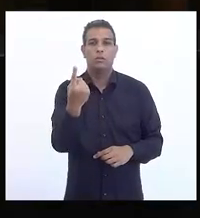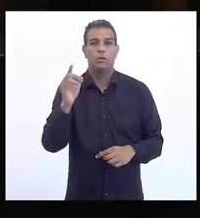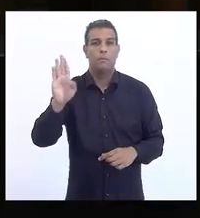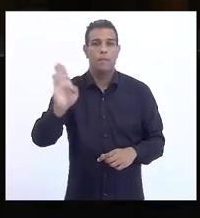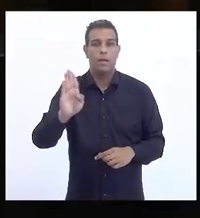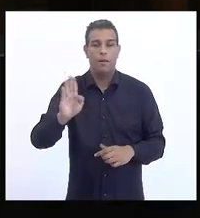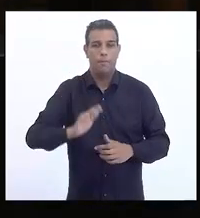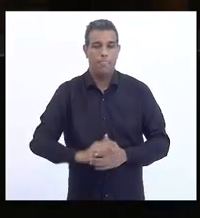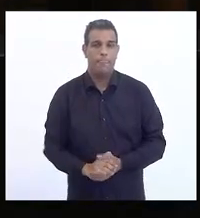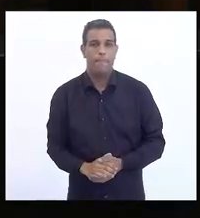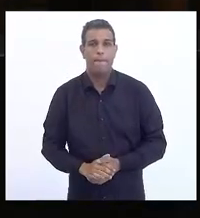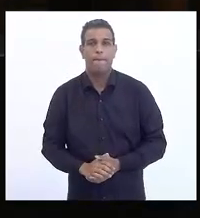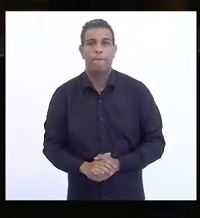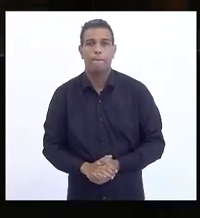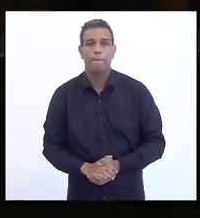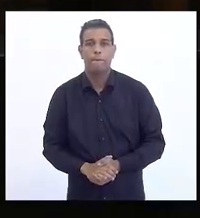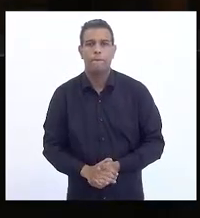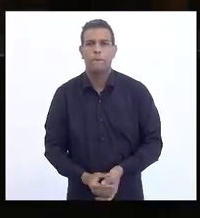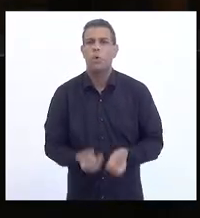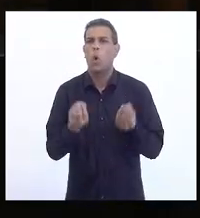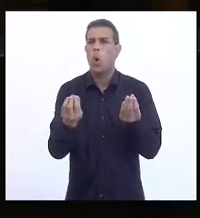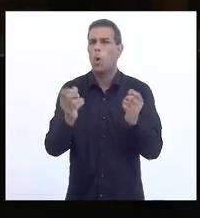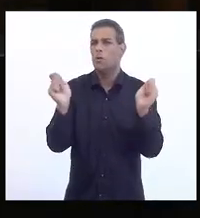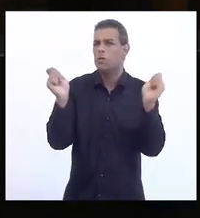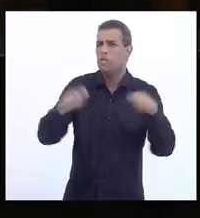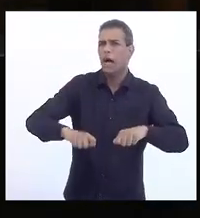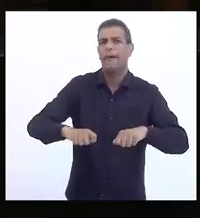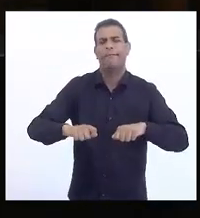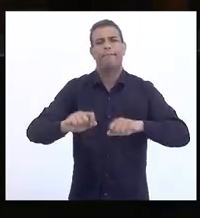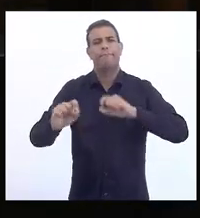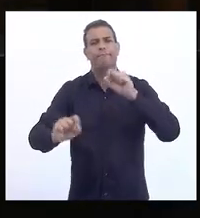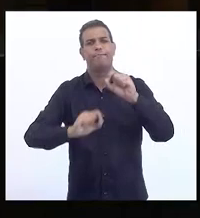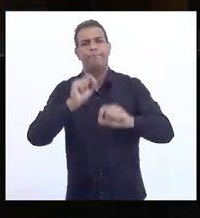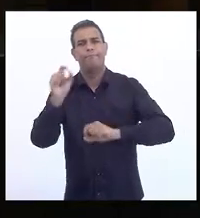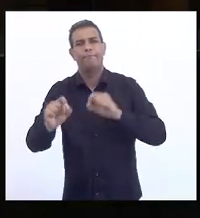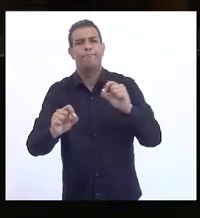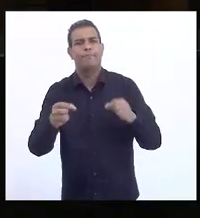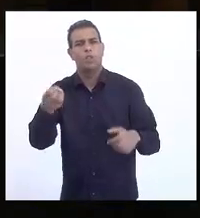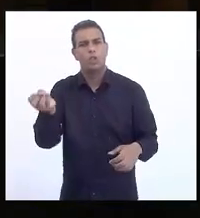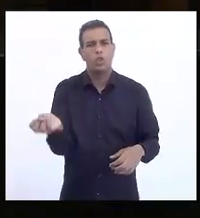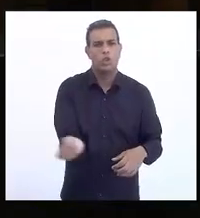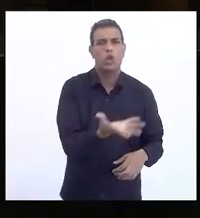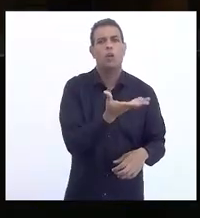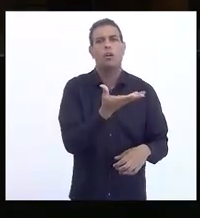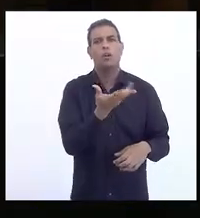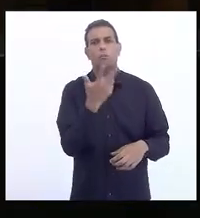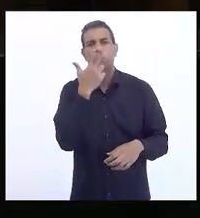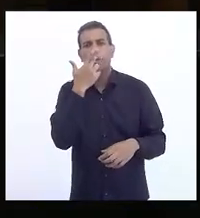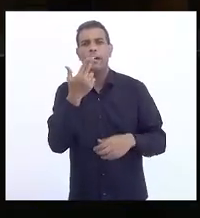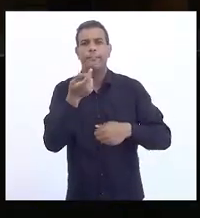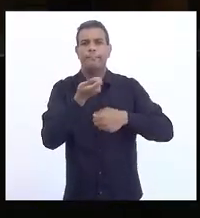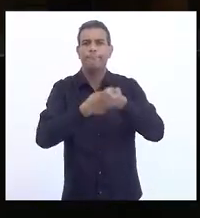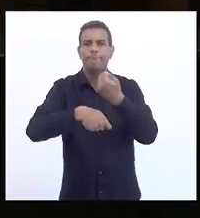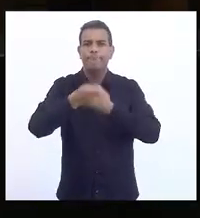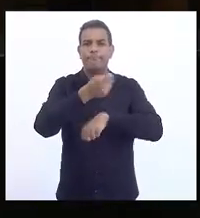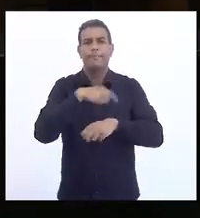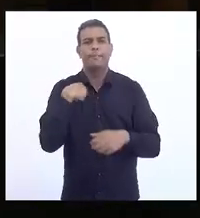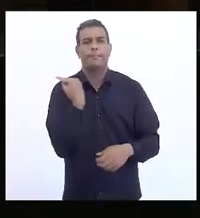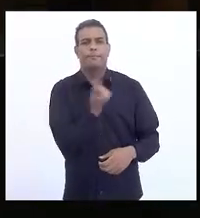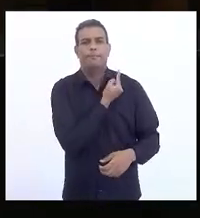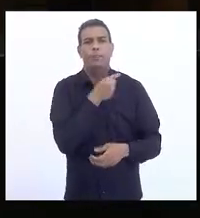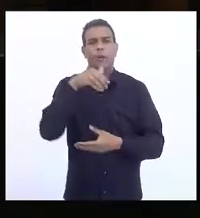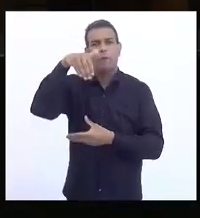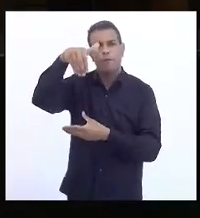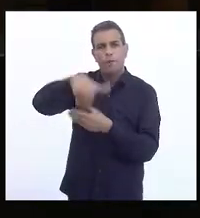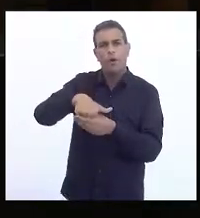1,8 bilhão. Com a possível homologação do novo regime de recuperação fiscal que nós